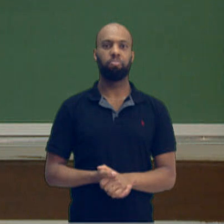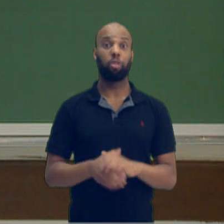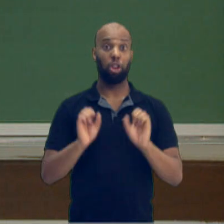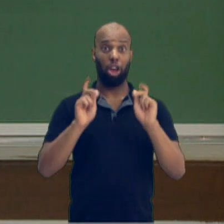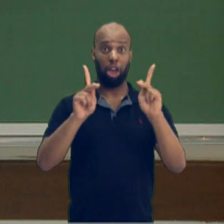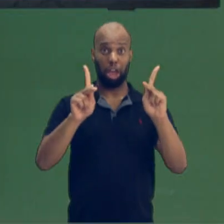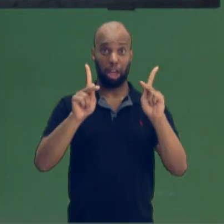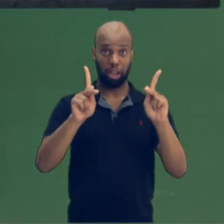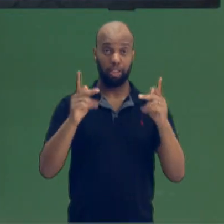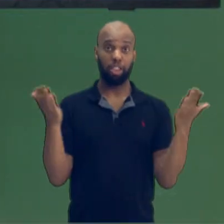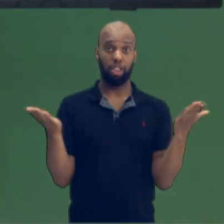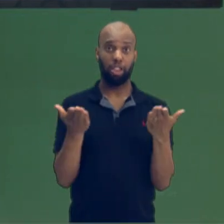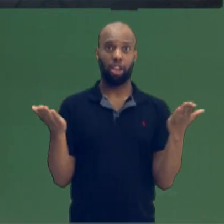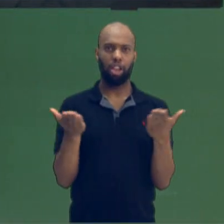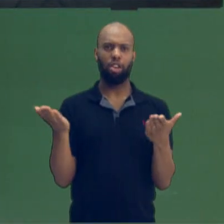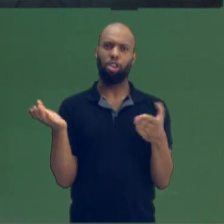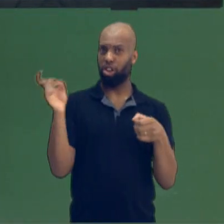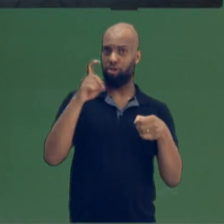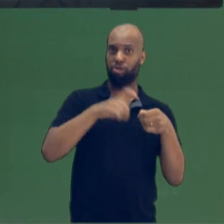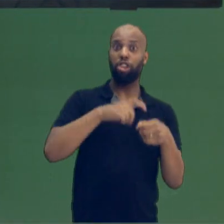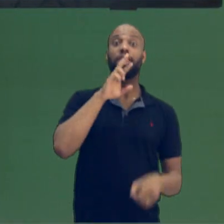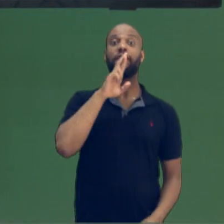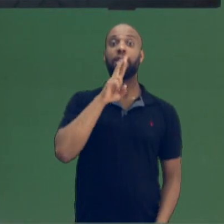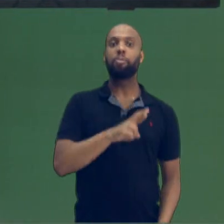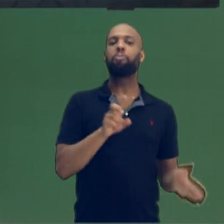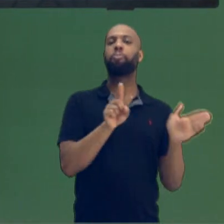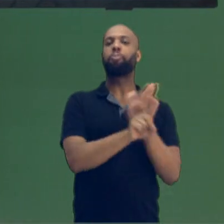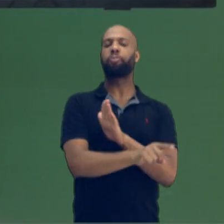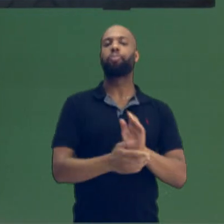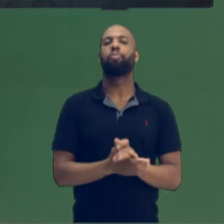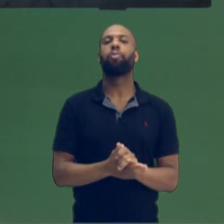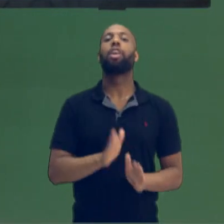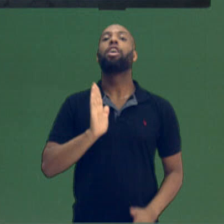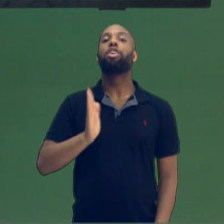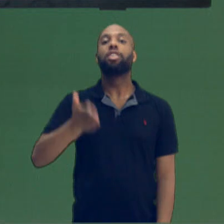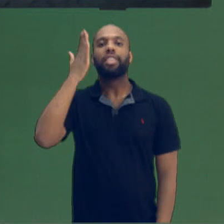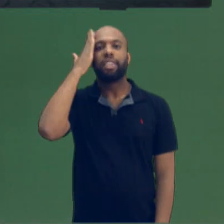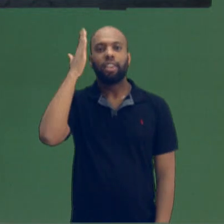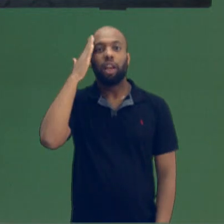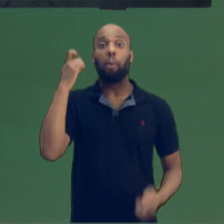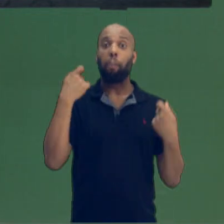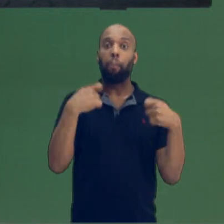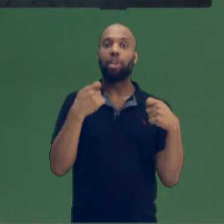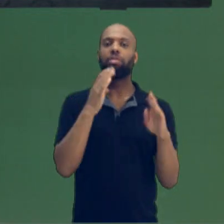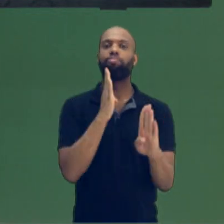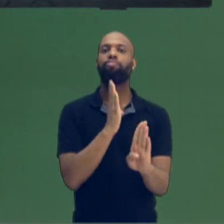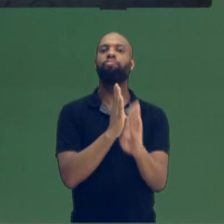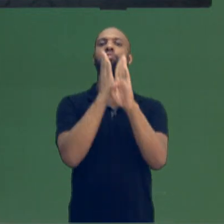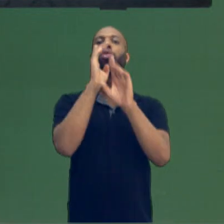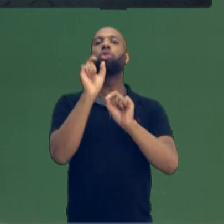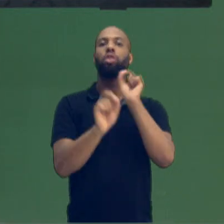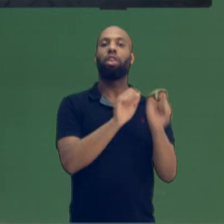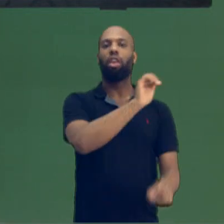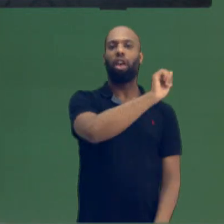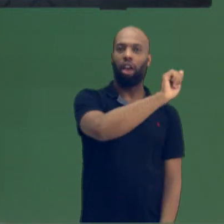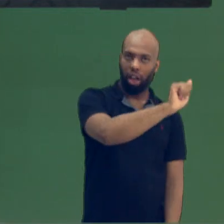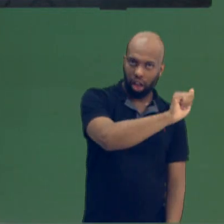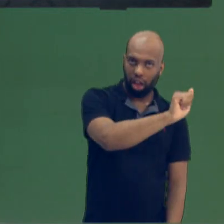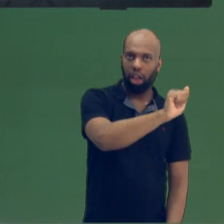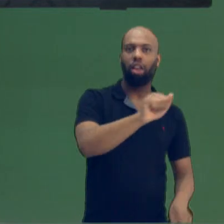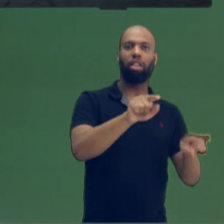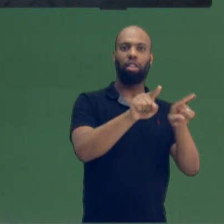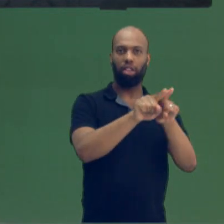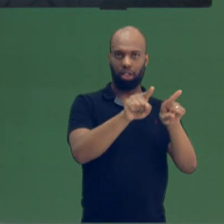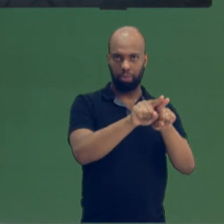Muito bem. Voltando então para a nossa solução do problema. A gente já viu então que a gente vai determinar o valor do coeficiente